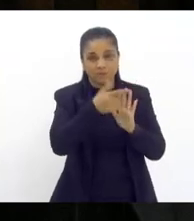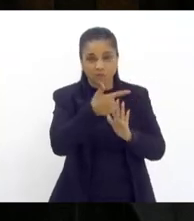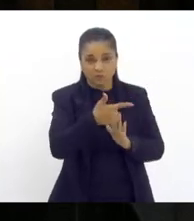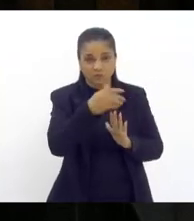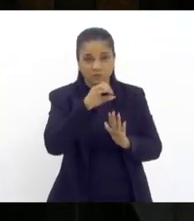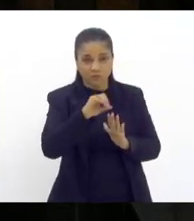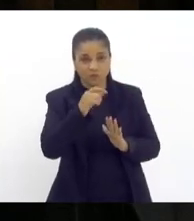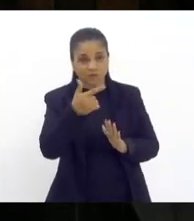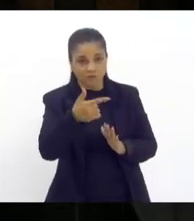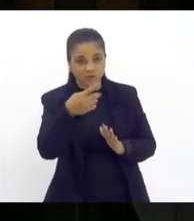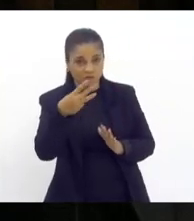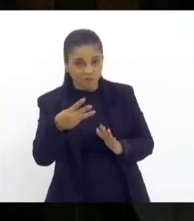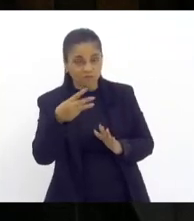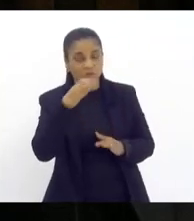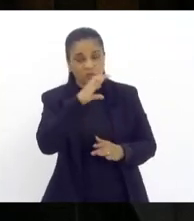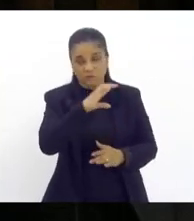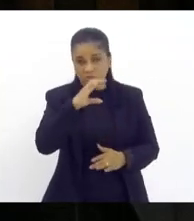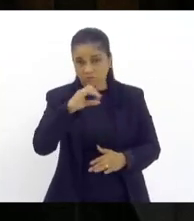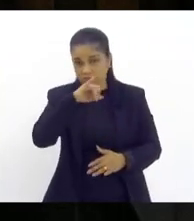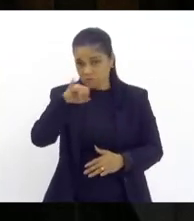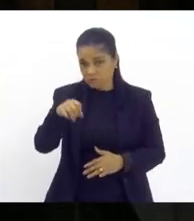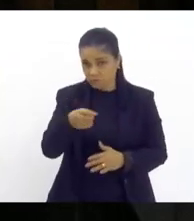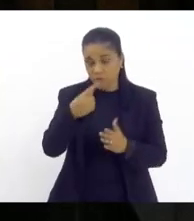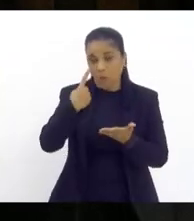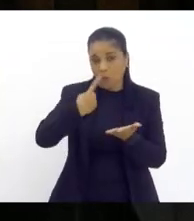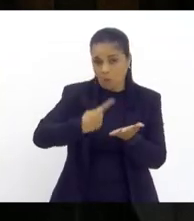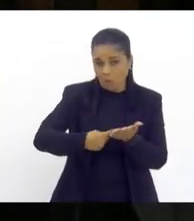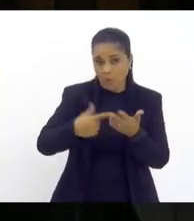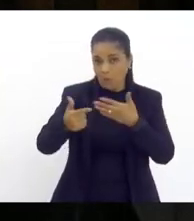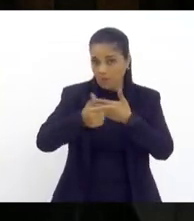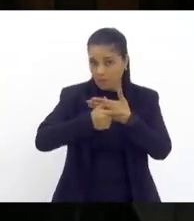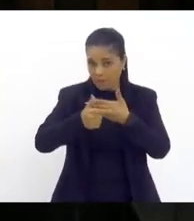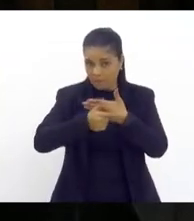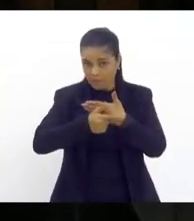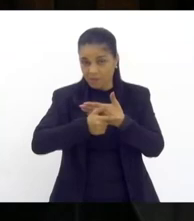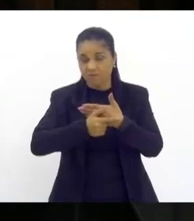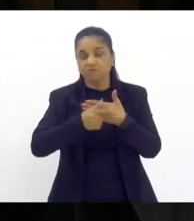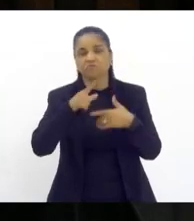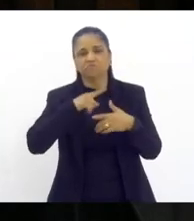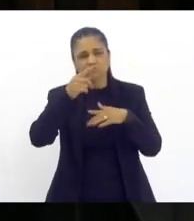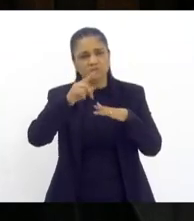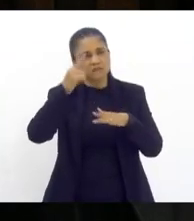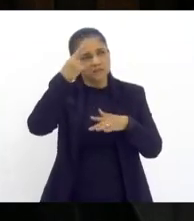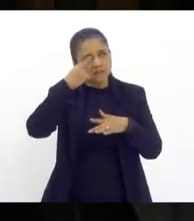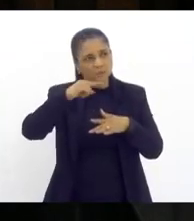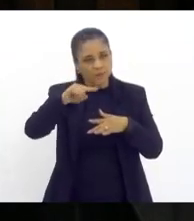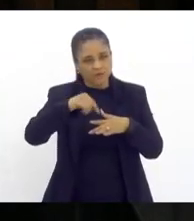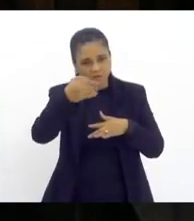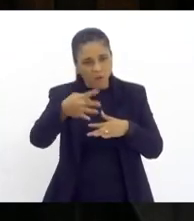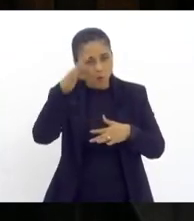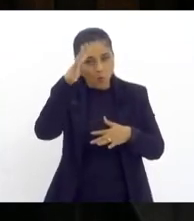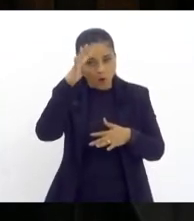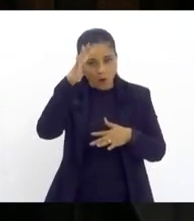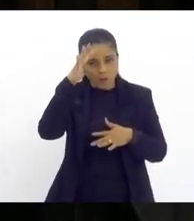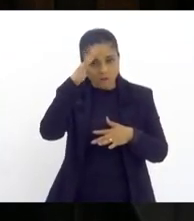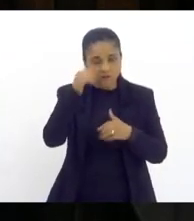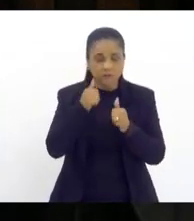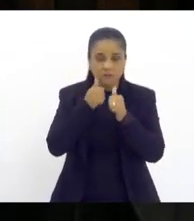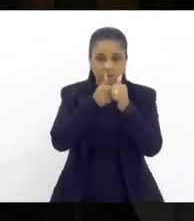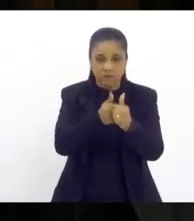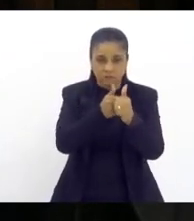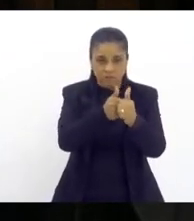cumprido seu papel. Na semana que vem, nós faremos também uma sessão ordinária na quarta-feira, seguida de uma